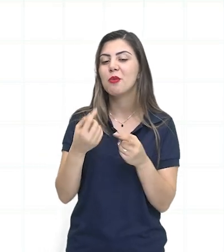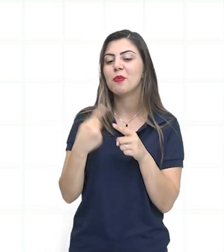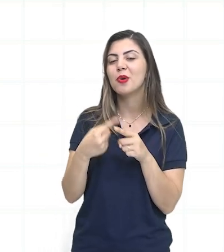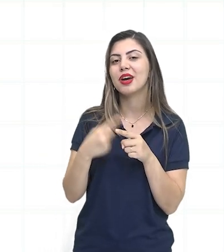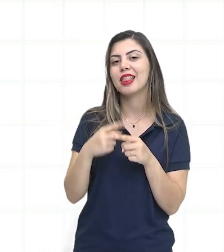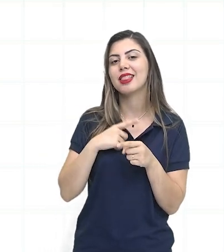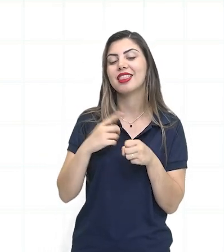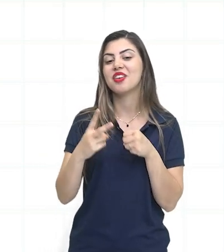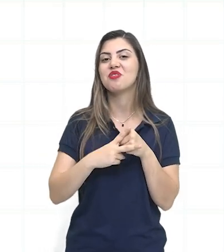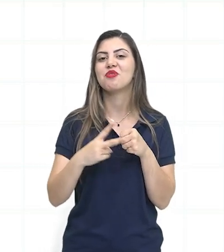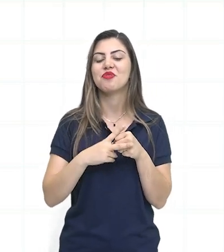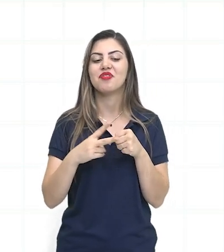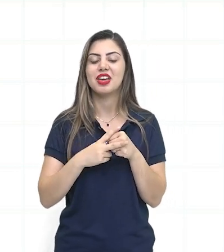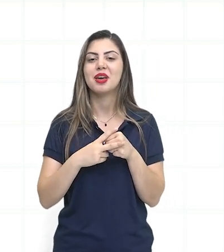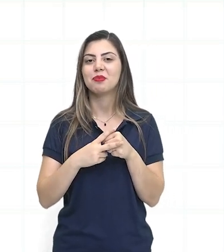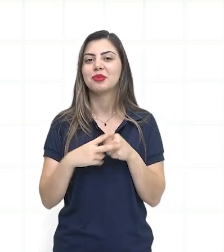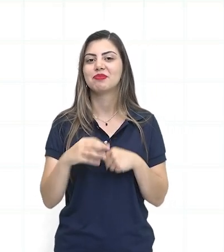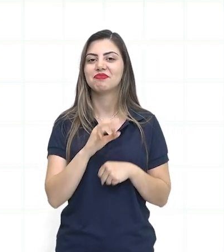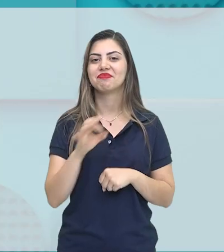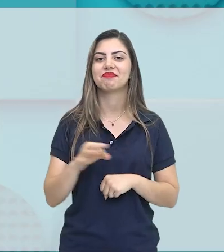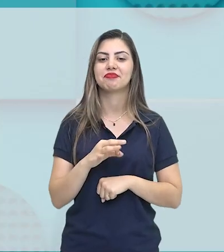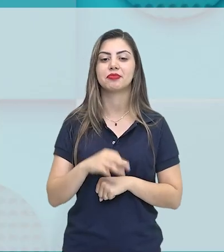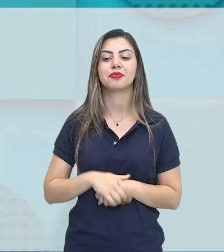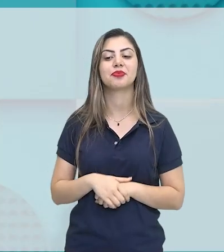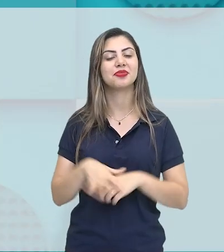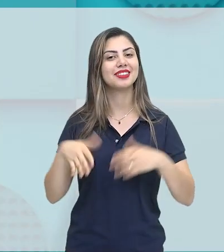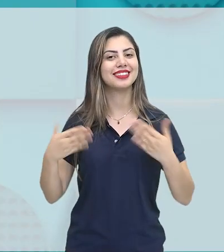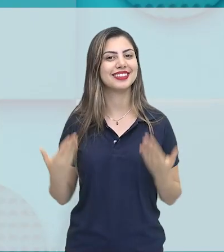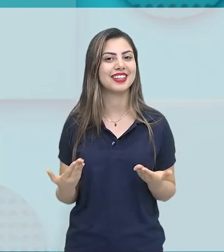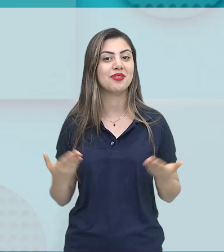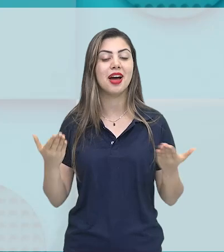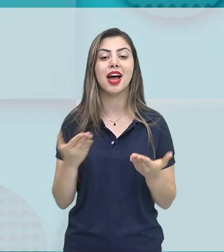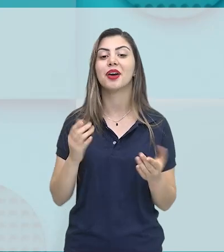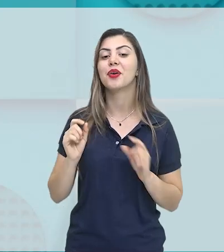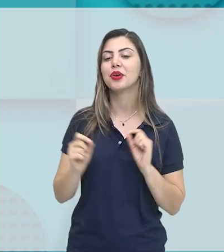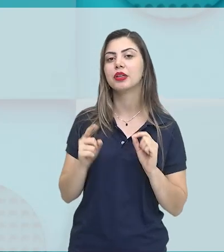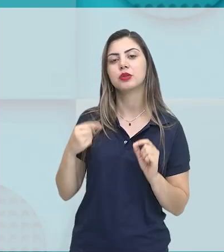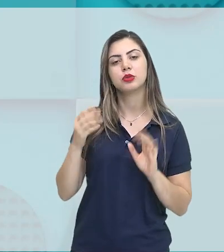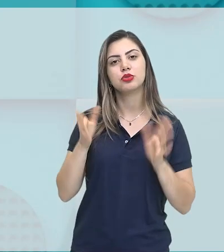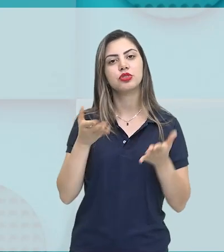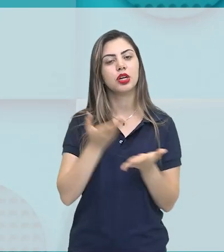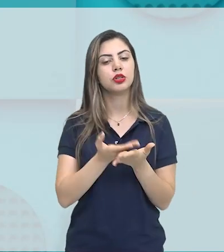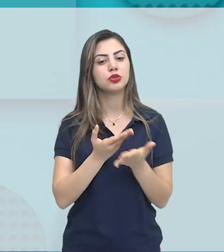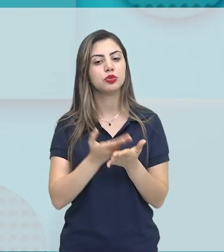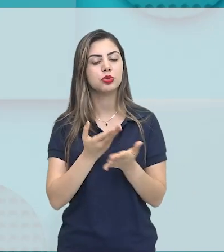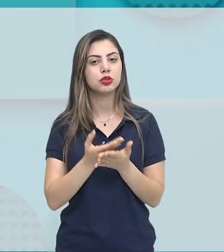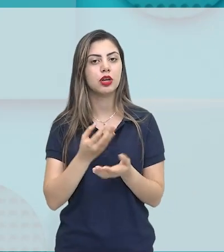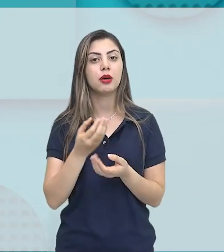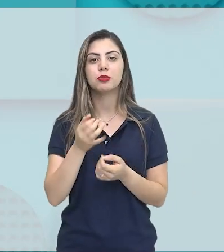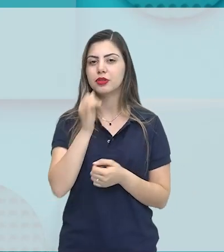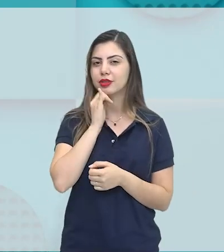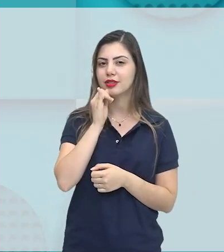que estão ali no verbo. Muito bem, agora então nós vamos Já entendemos, pelo exemplo, a questão